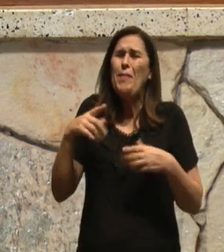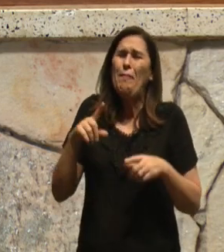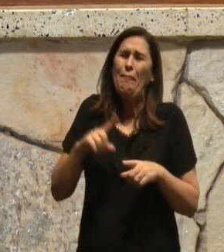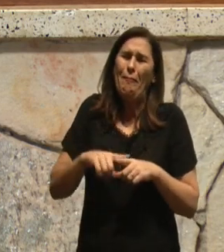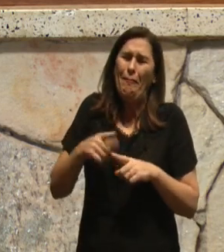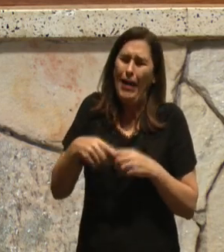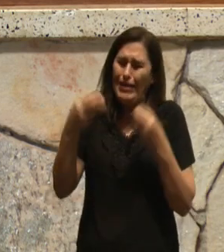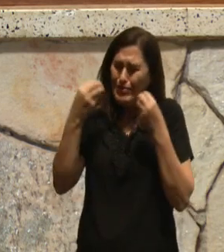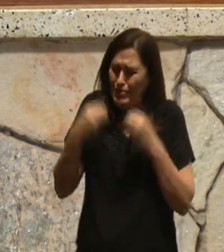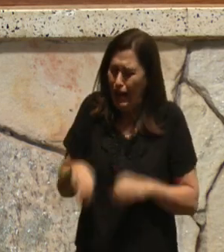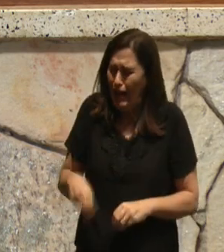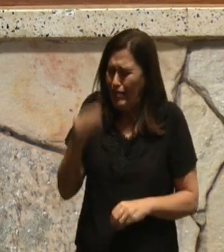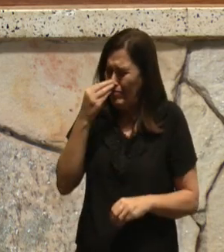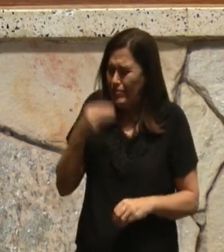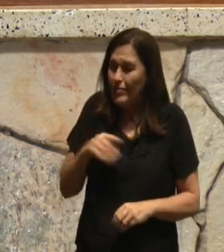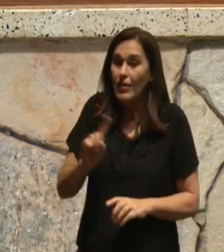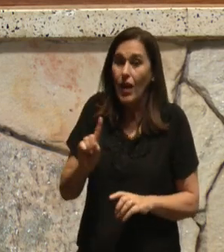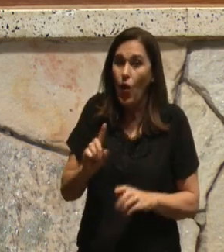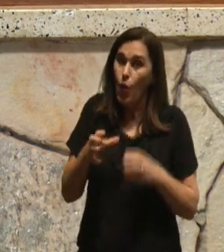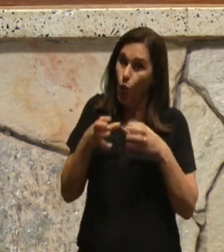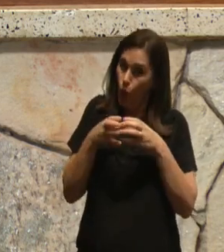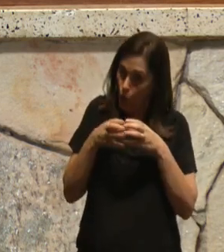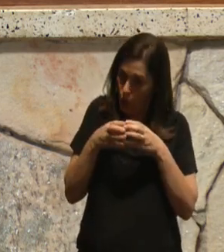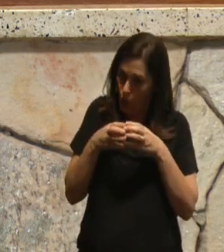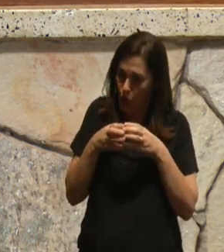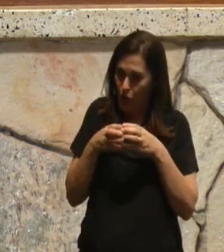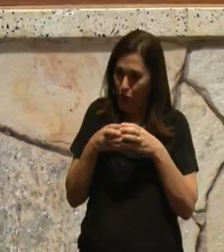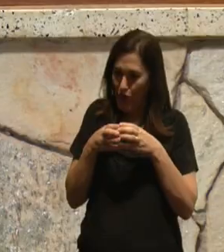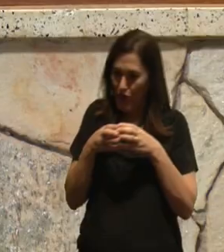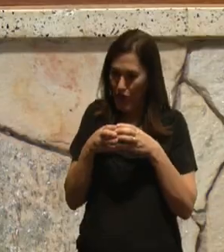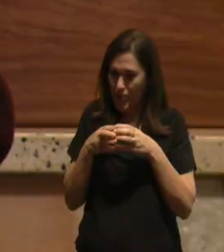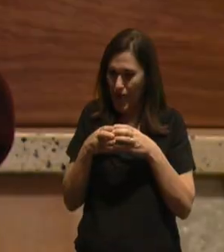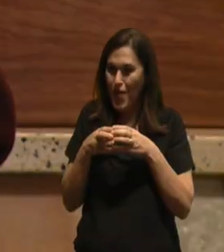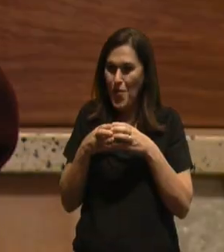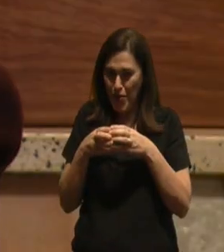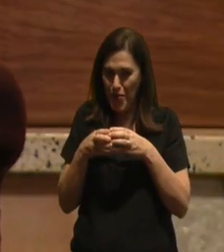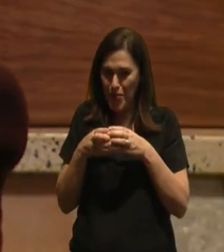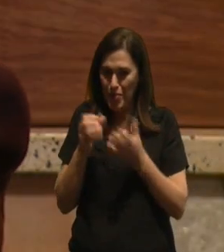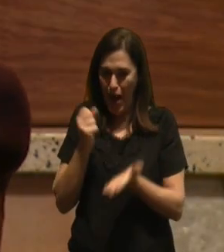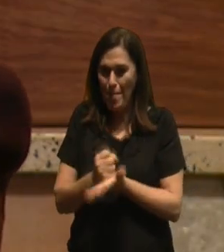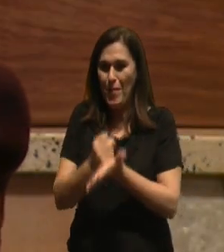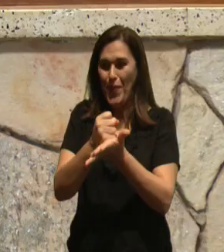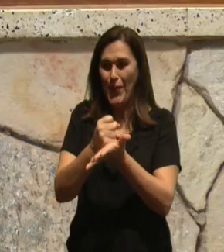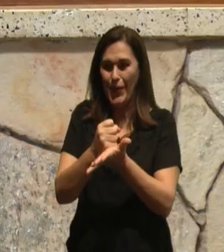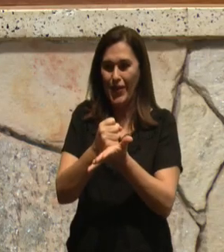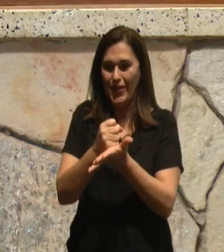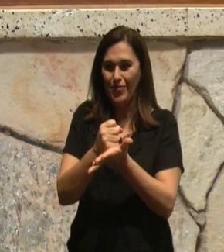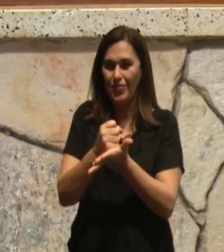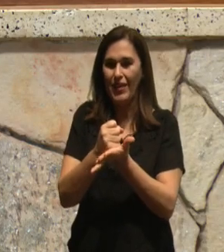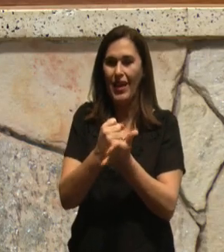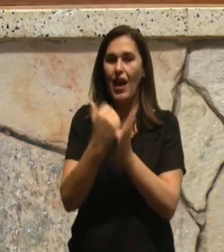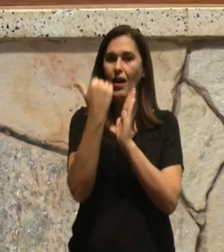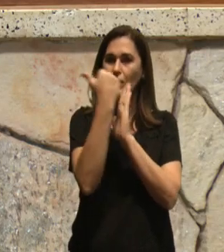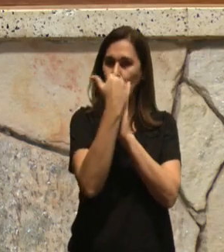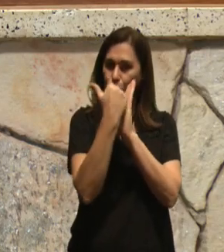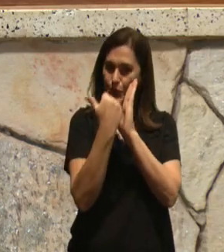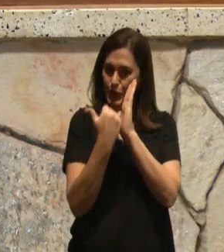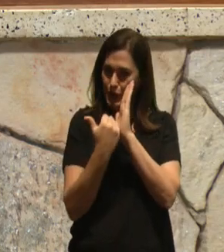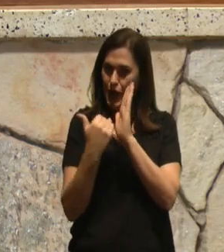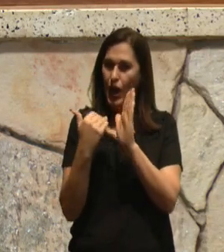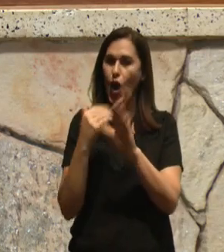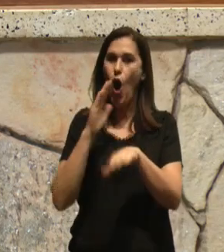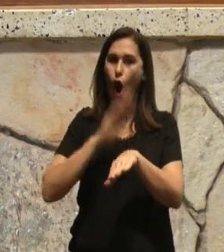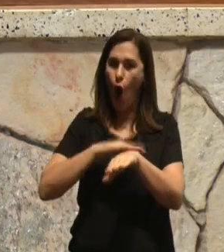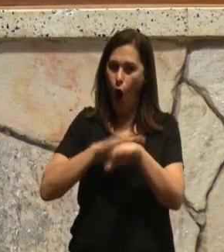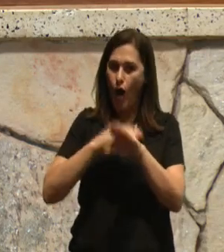rejeitada. Então, nós montamos esse grupo, que vai ser uma espécie de grupo-tarefa, e com uma escala de horários.